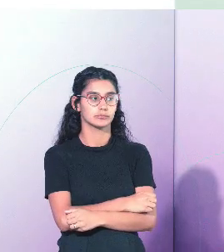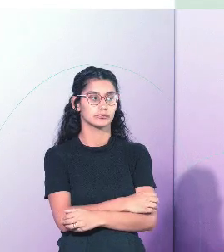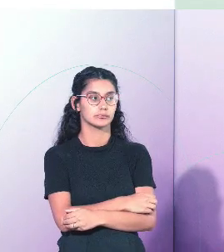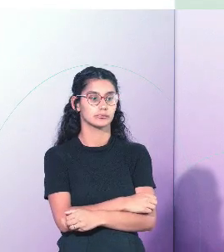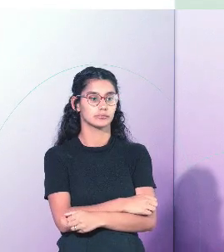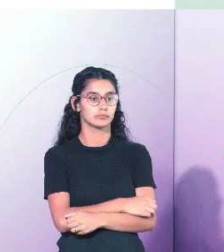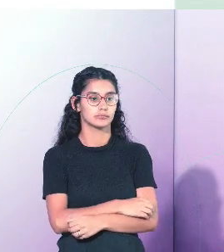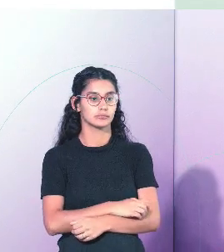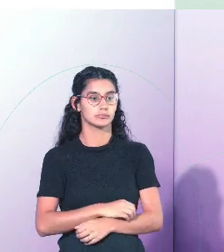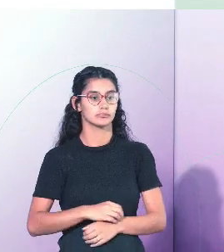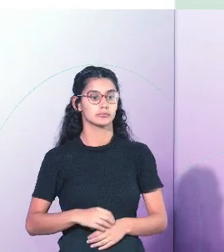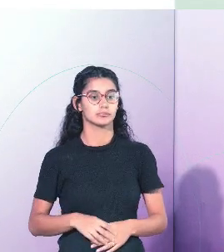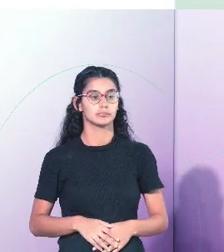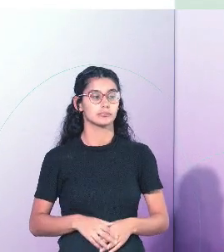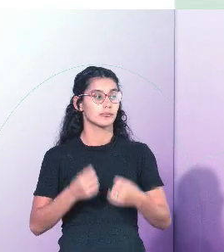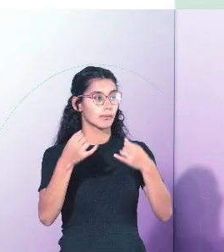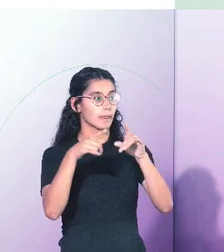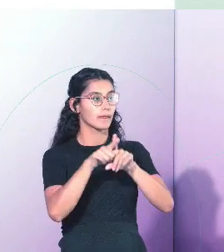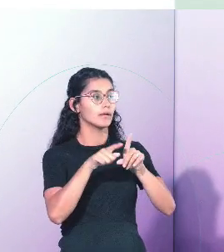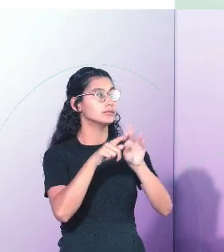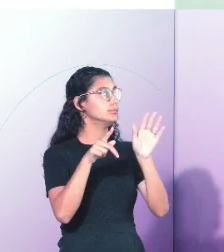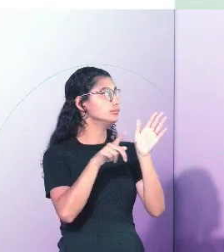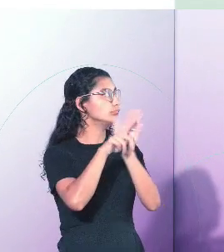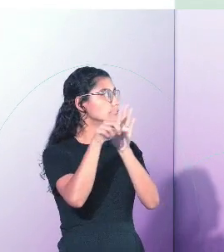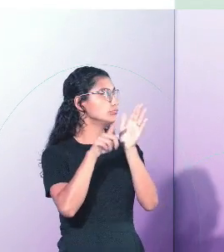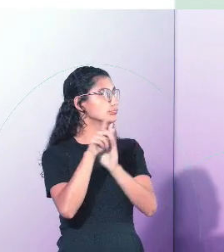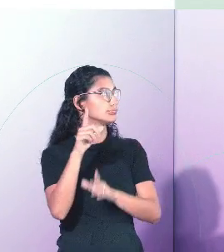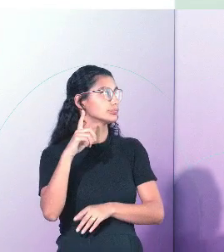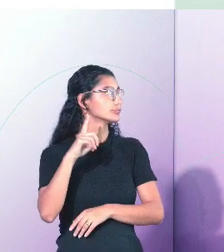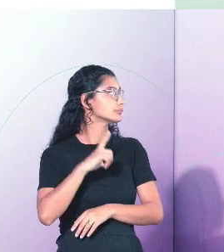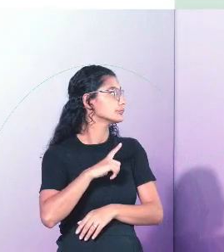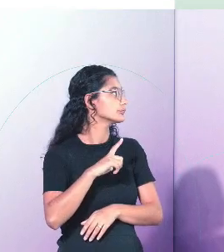aí, falando um pouco sobre essa questão de